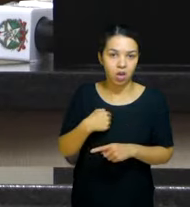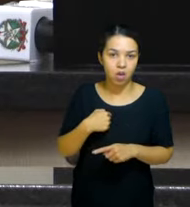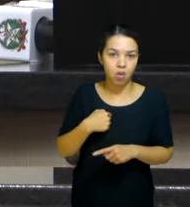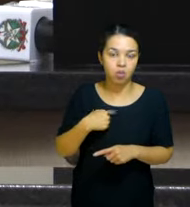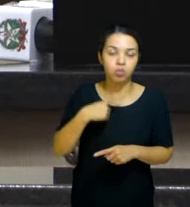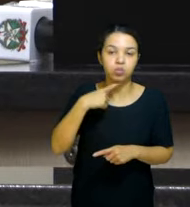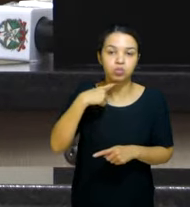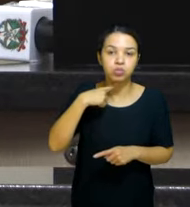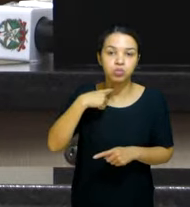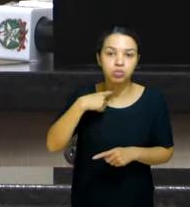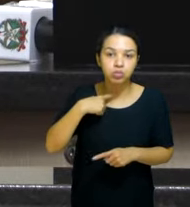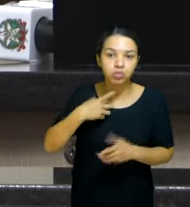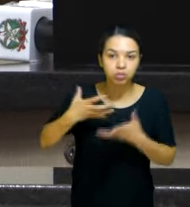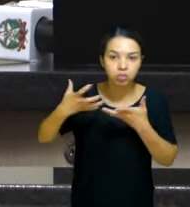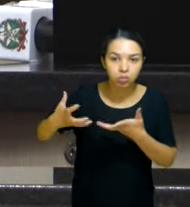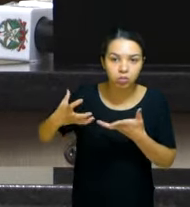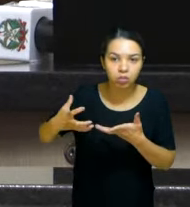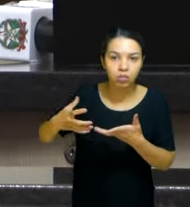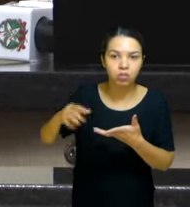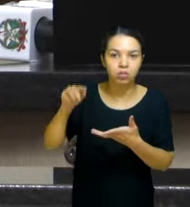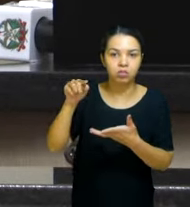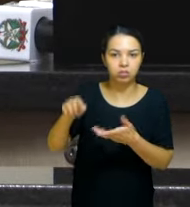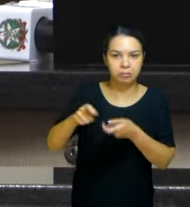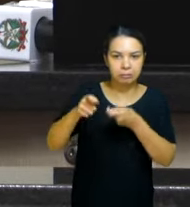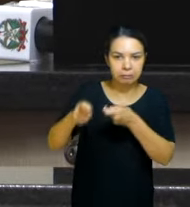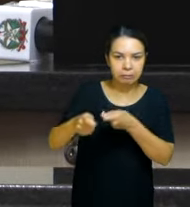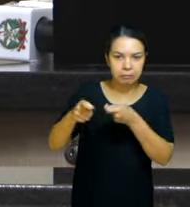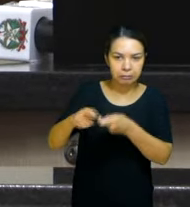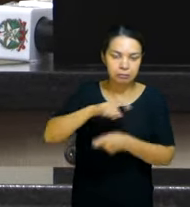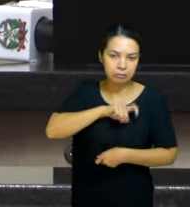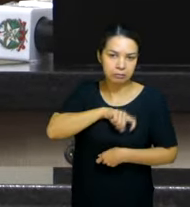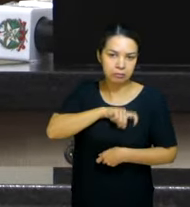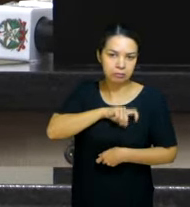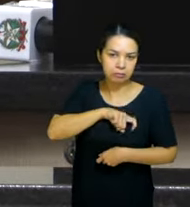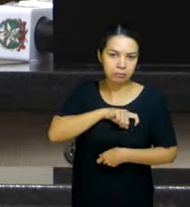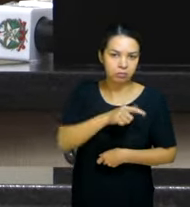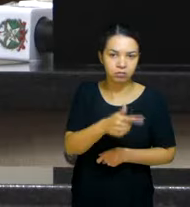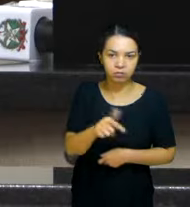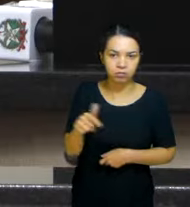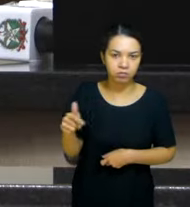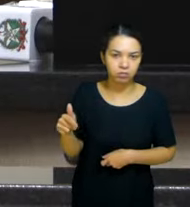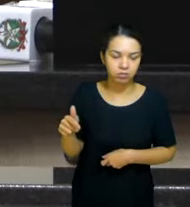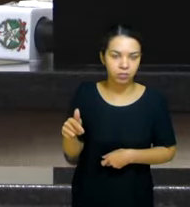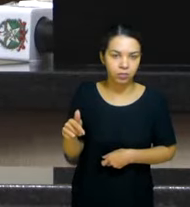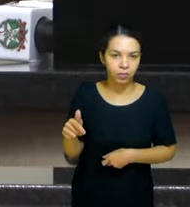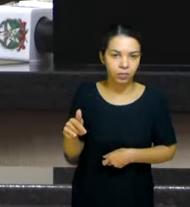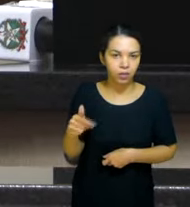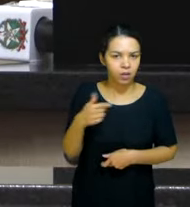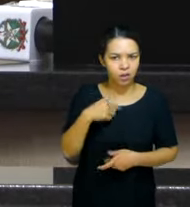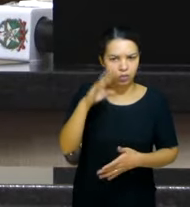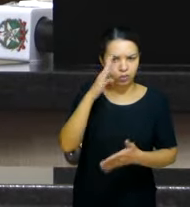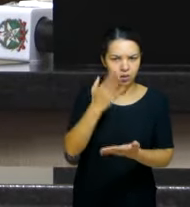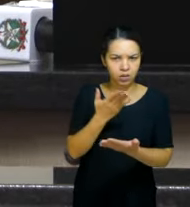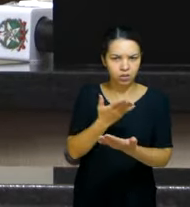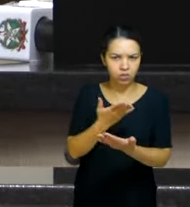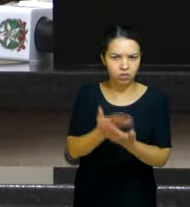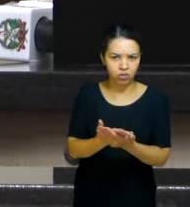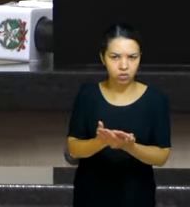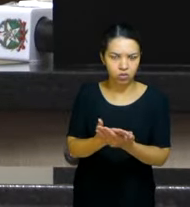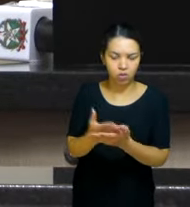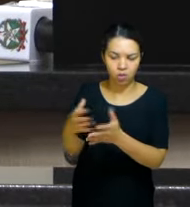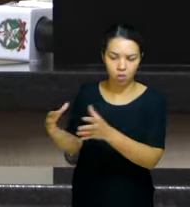ocorresse. E, usando o bom senso, eu não posso crer que nenhum dos lados